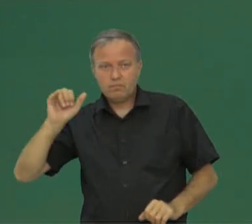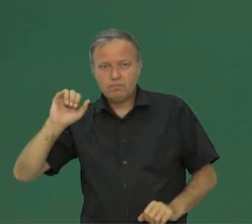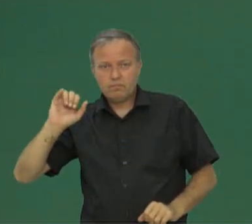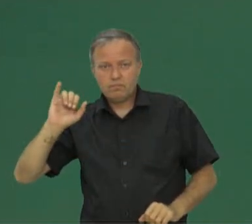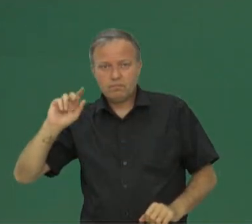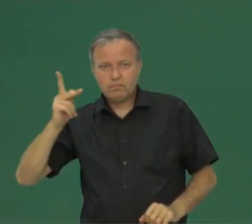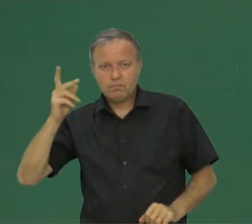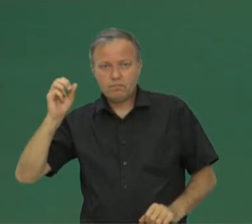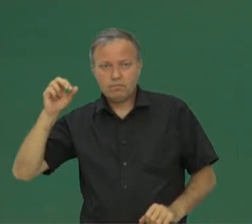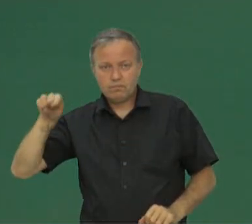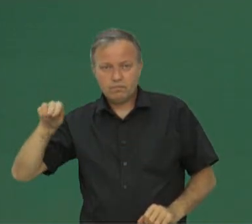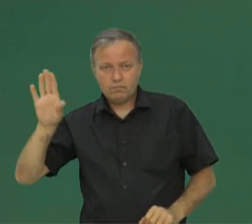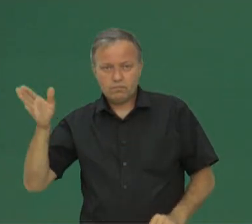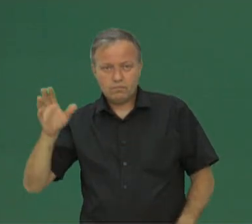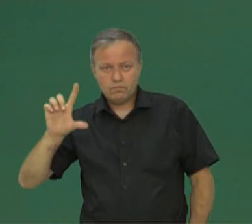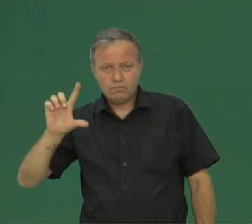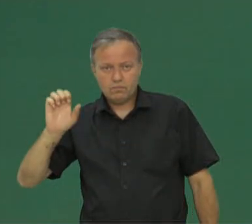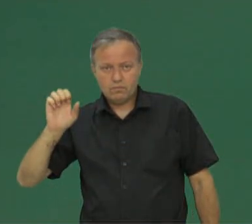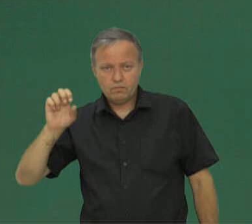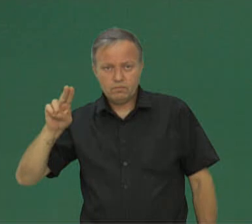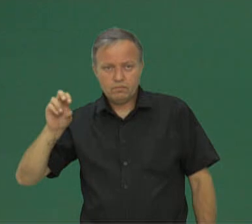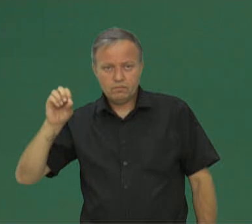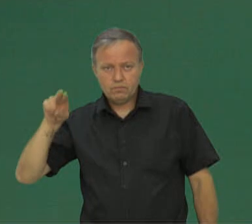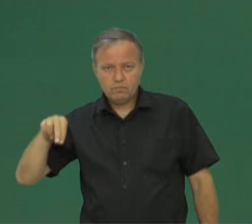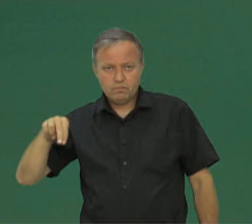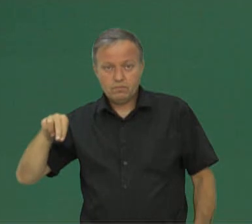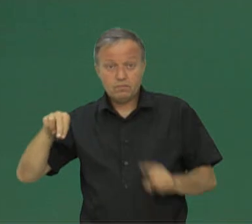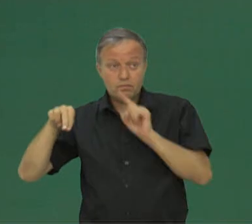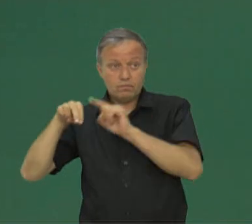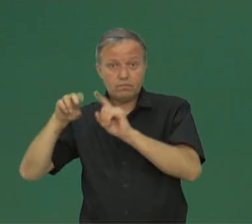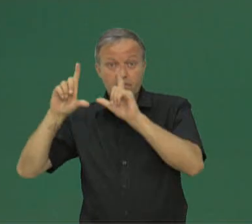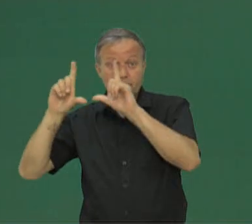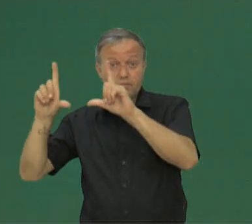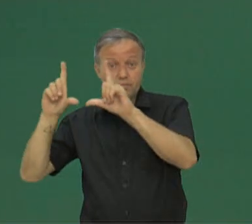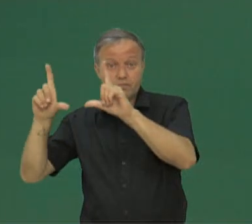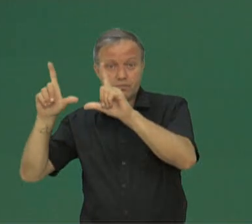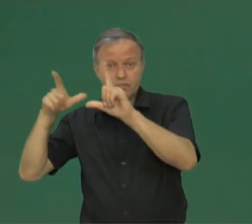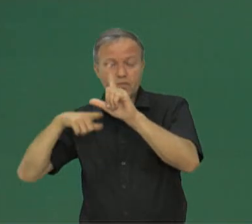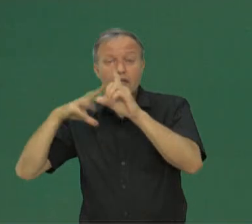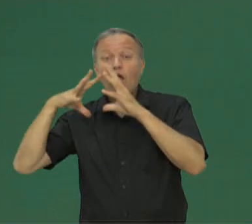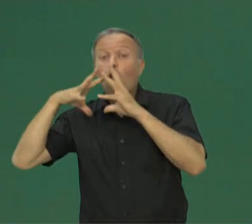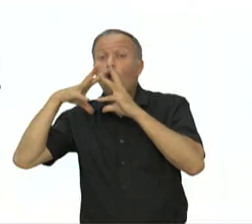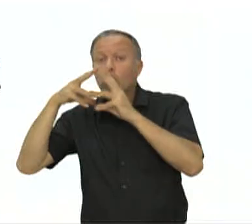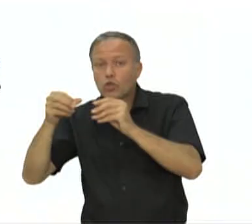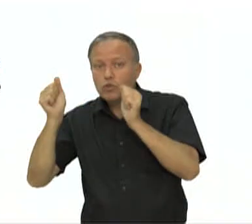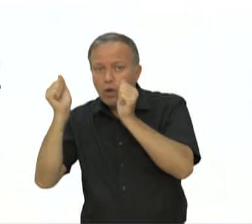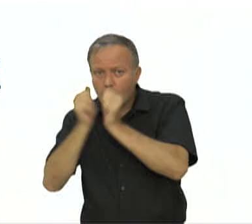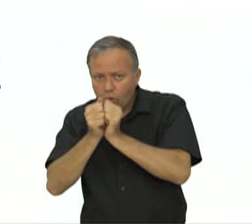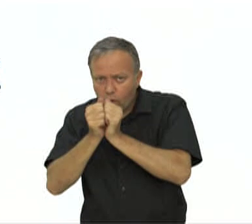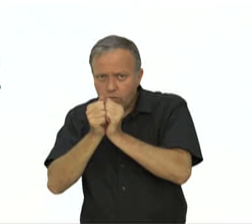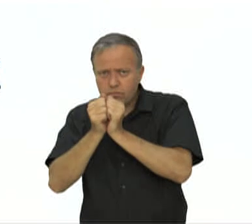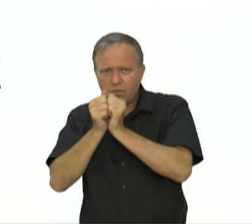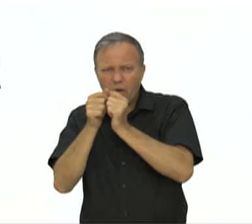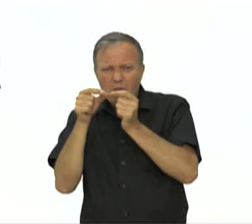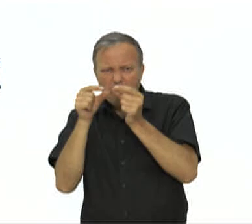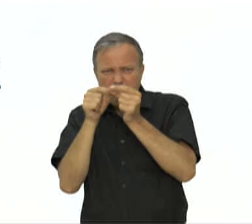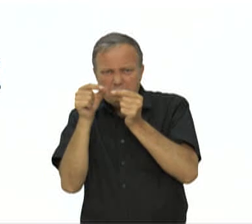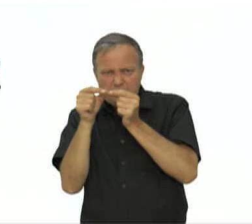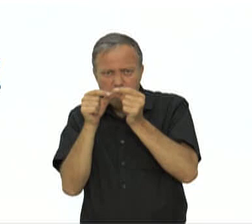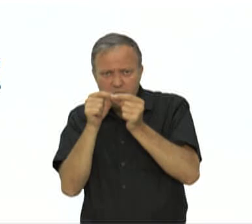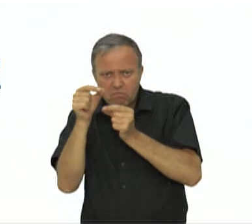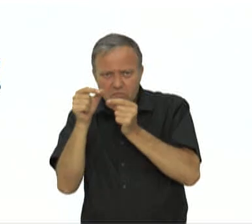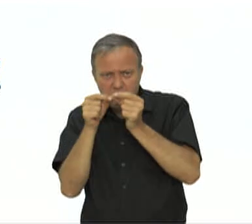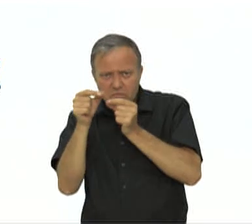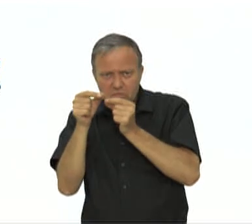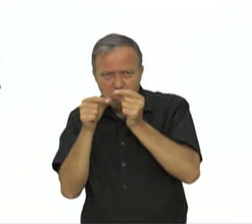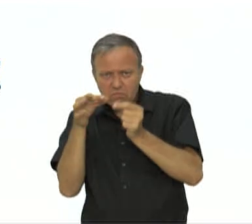E esse aqui, pessoal, ele fez toda a obra com grãos de café, certo? Toda ela